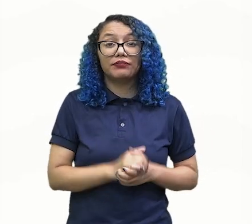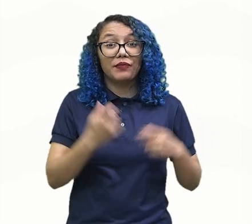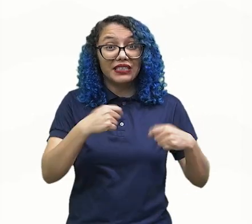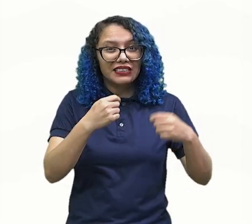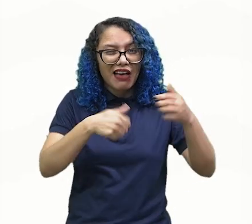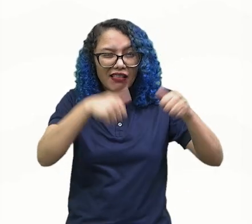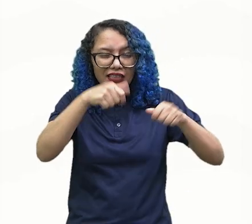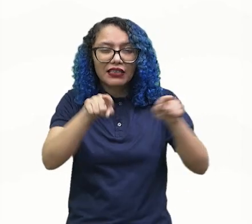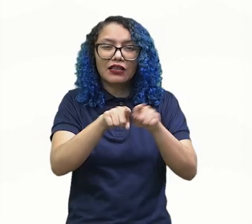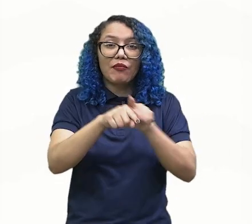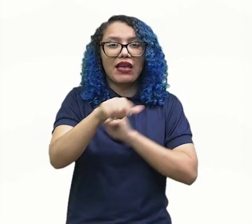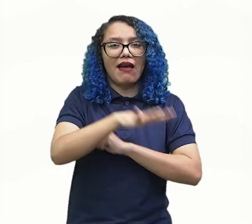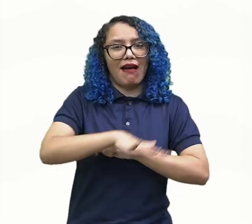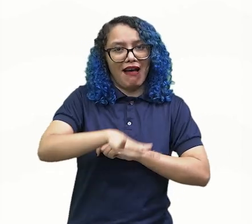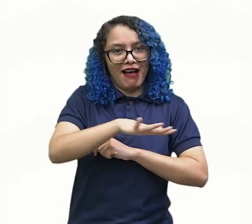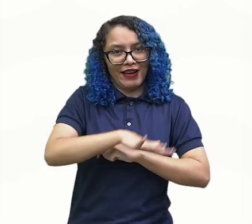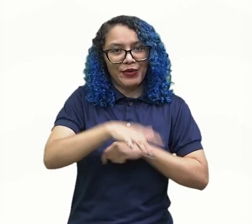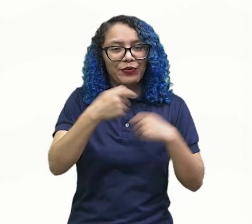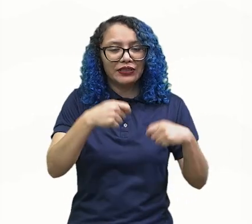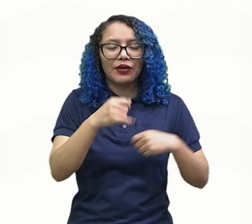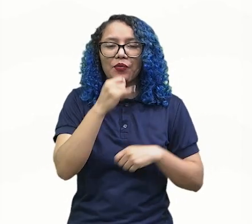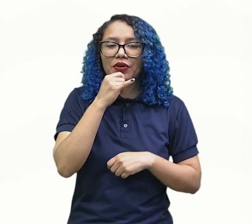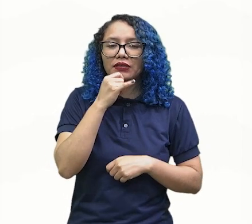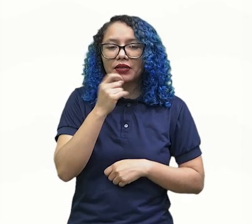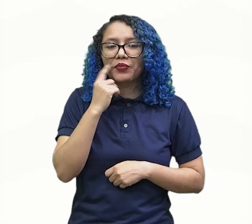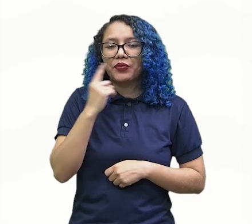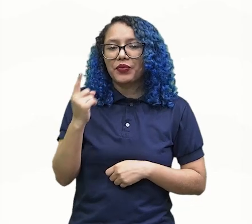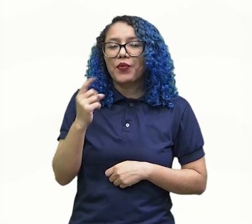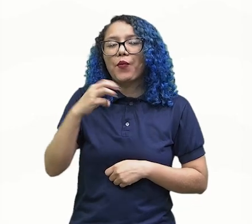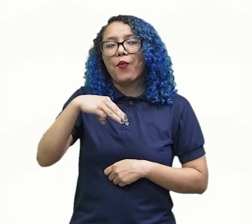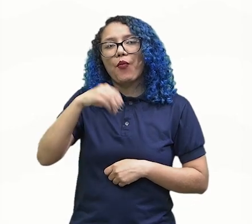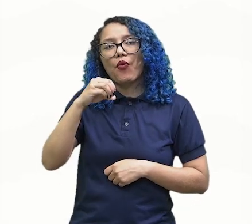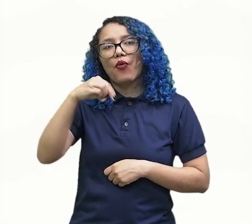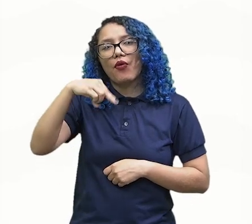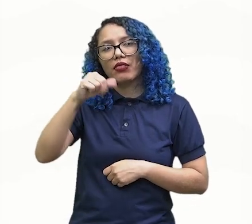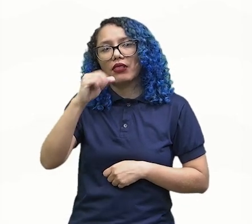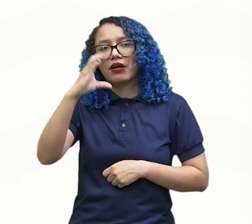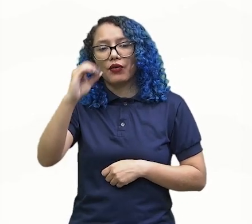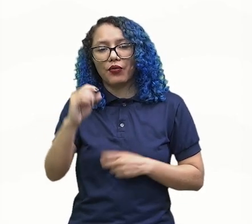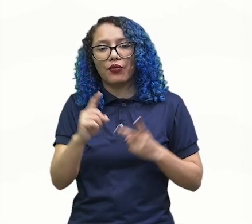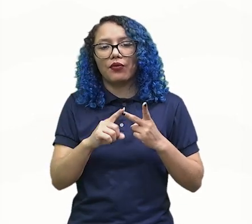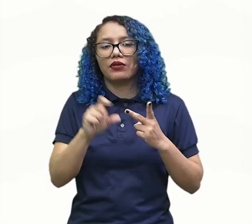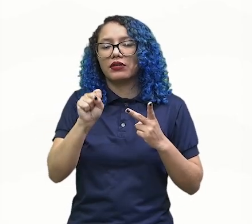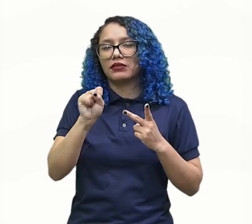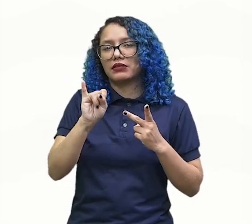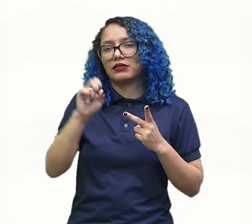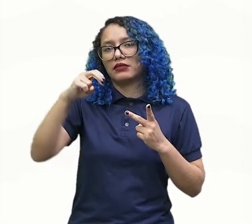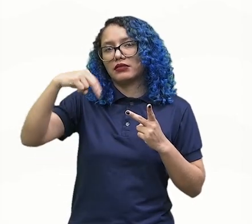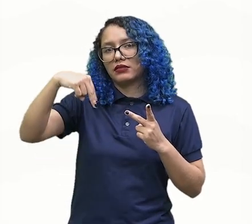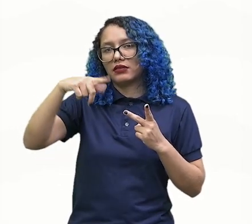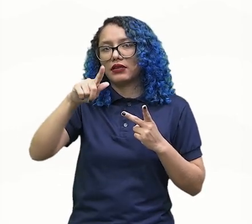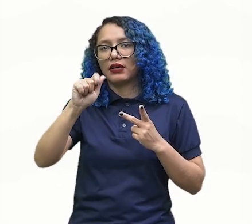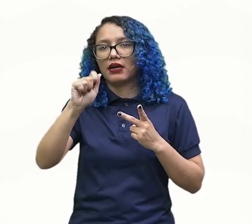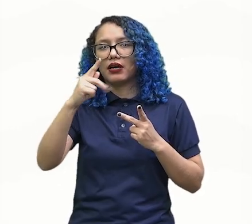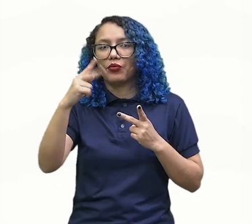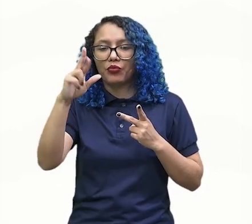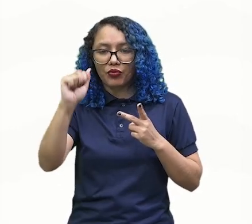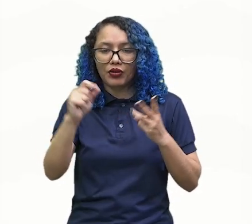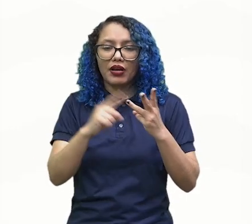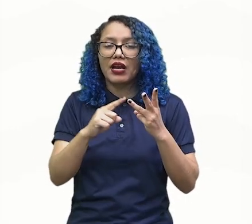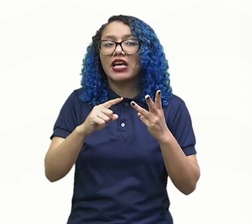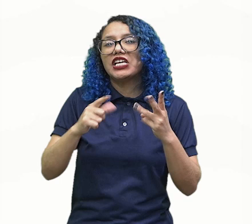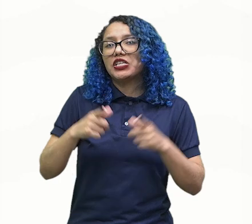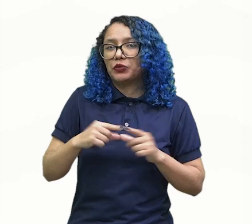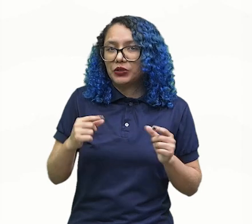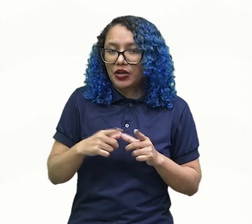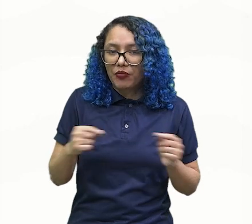área. Vamos pegar os exemplos aqui de Mônaco, Singapura e Japão. Gente, se a gente for ver